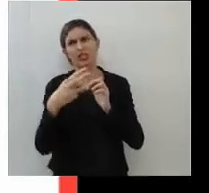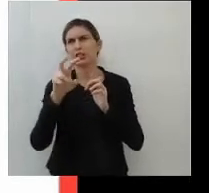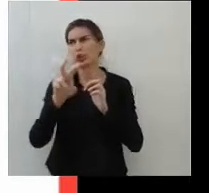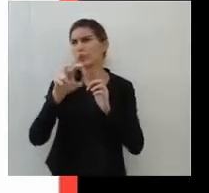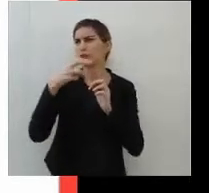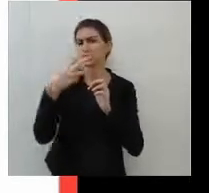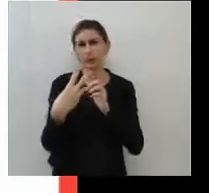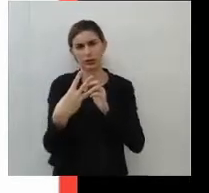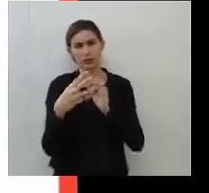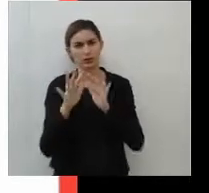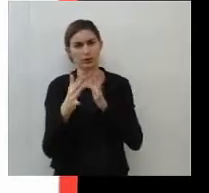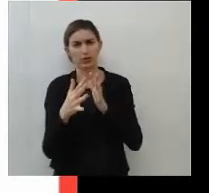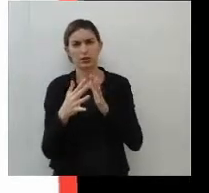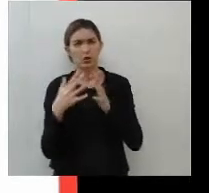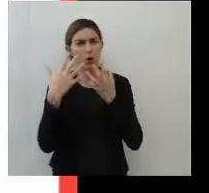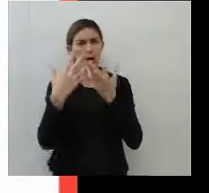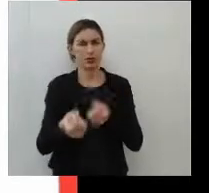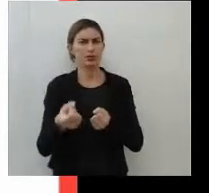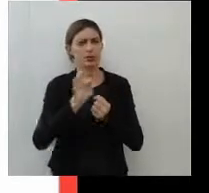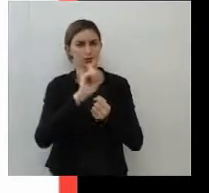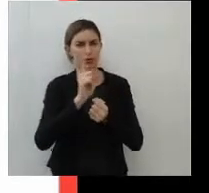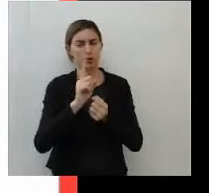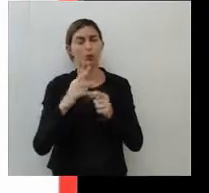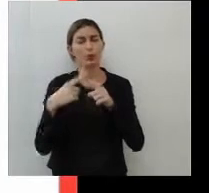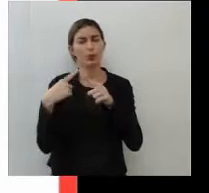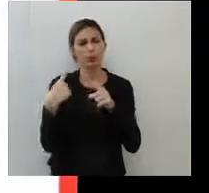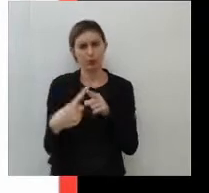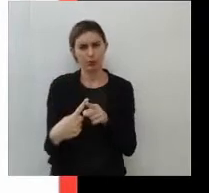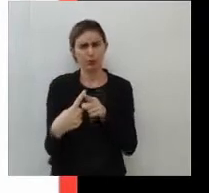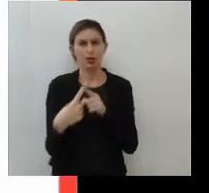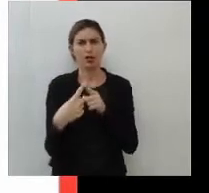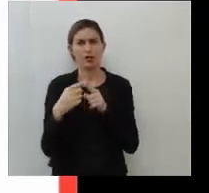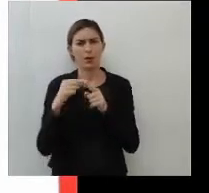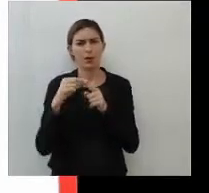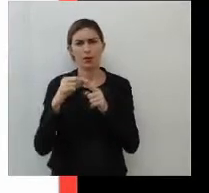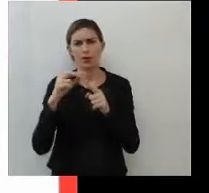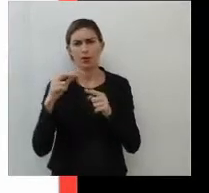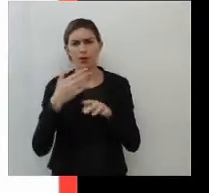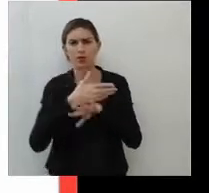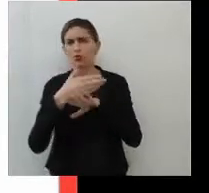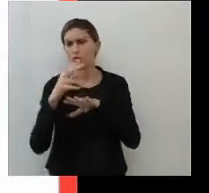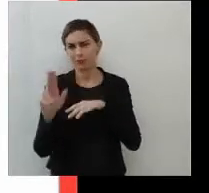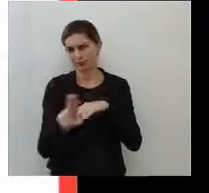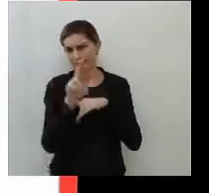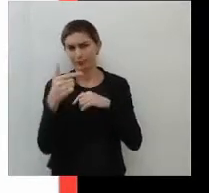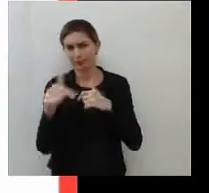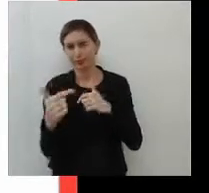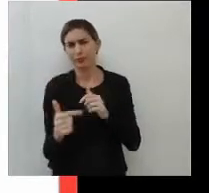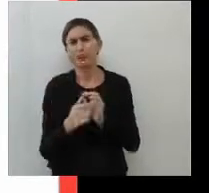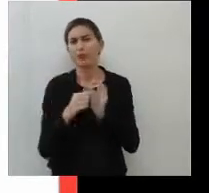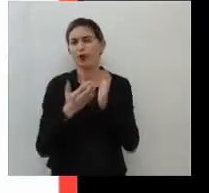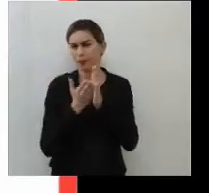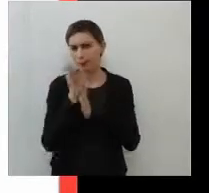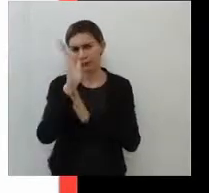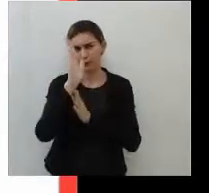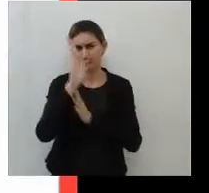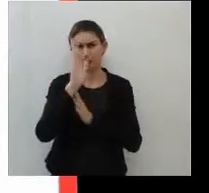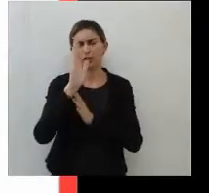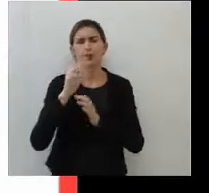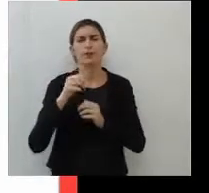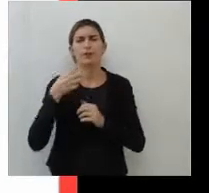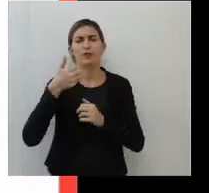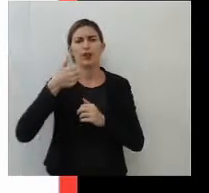3.353, ele não foi muito bem aceito não, viu? Porque é pouco usual. Então, foi aprovada no